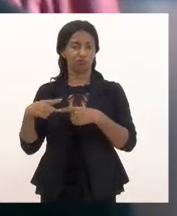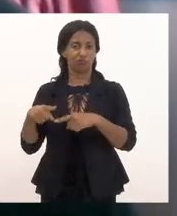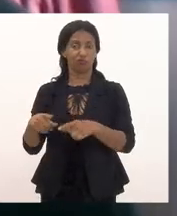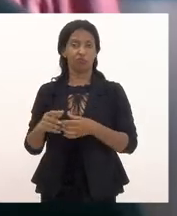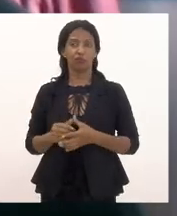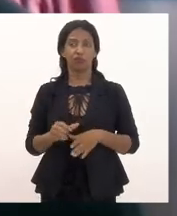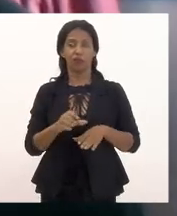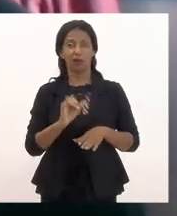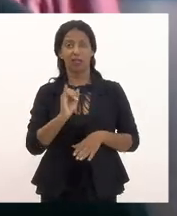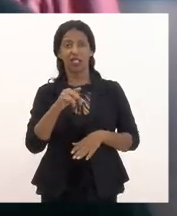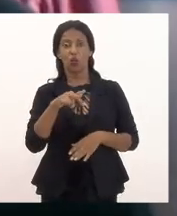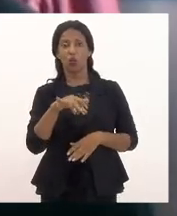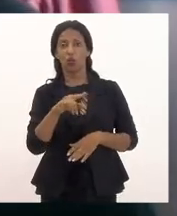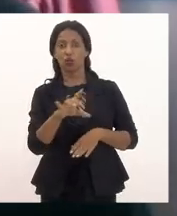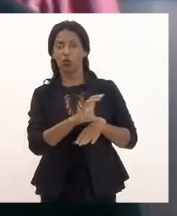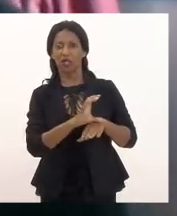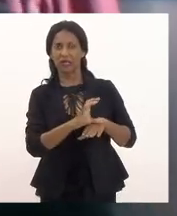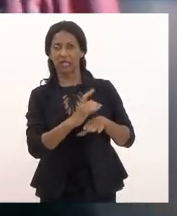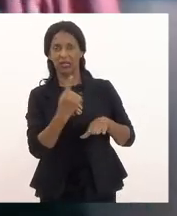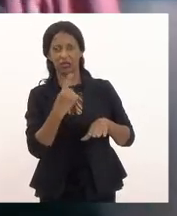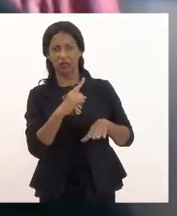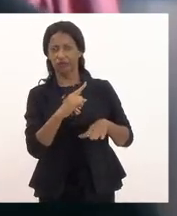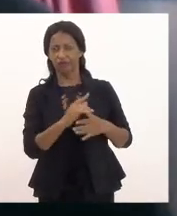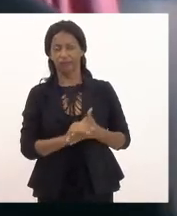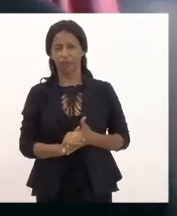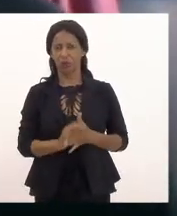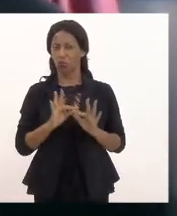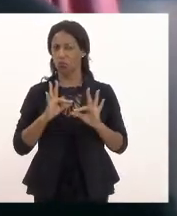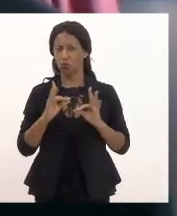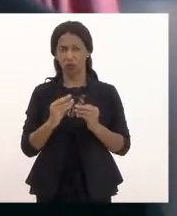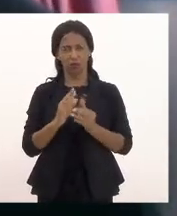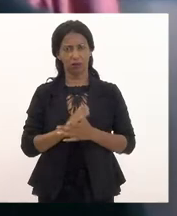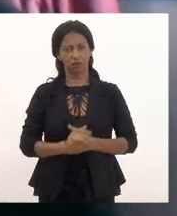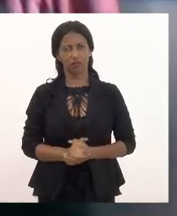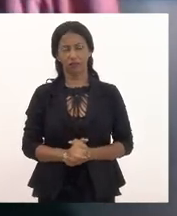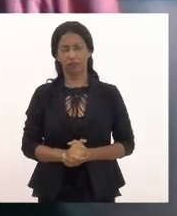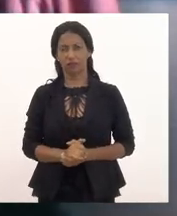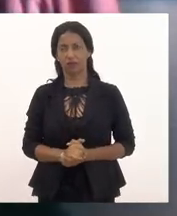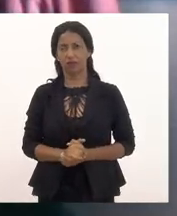pela inconstitucionalidade do projeto, total e absoluta.